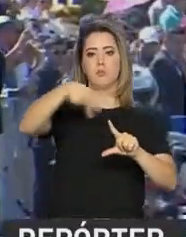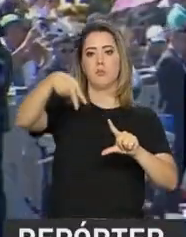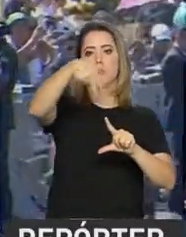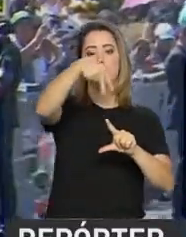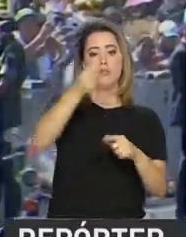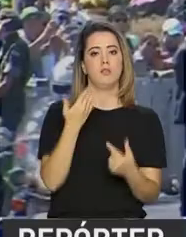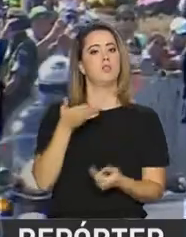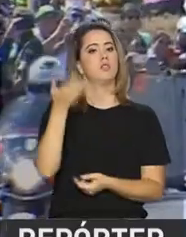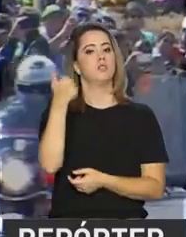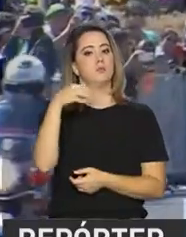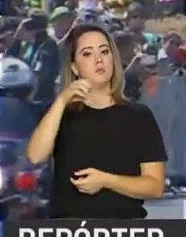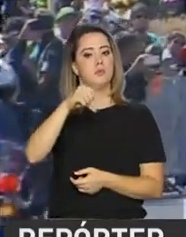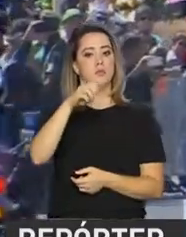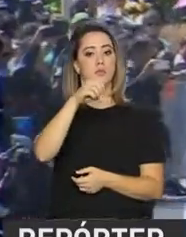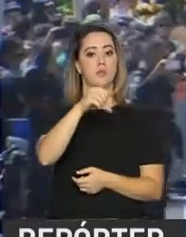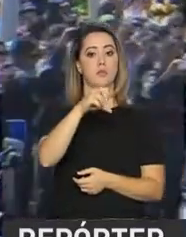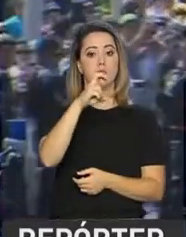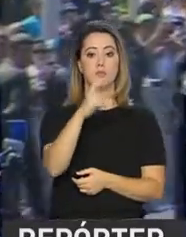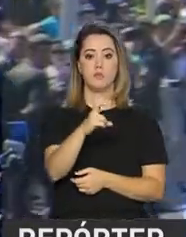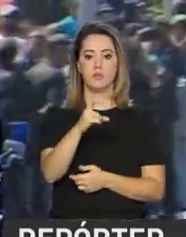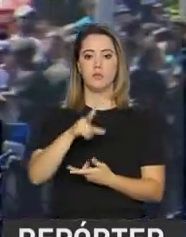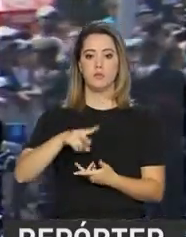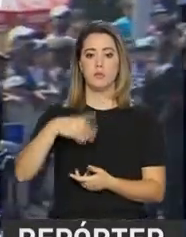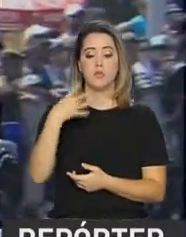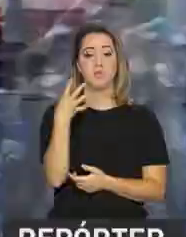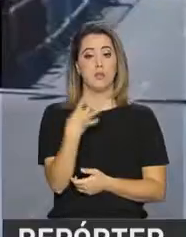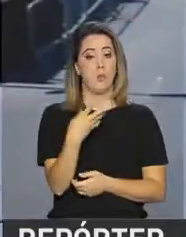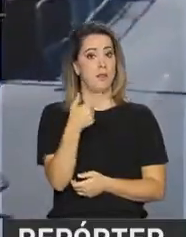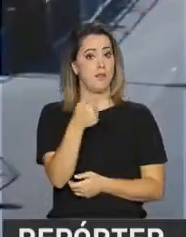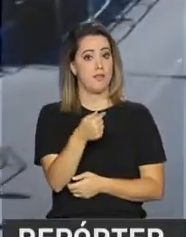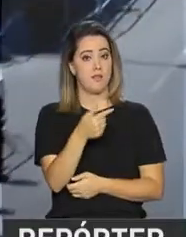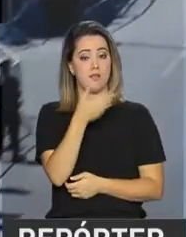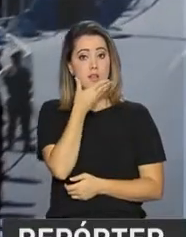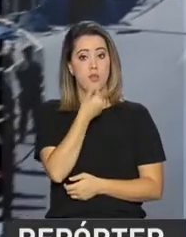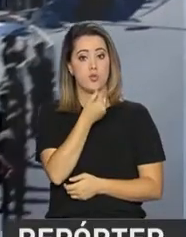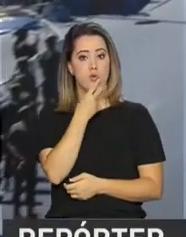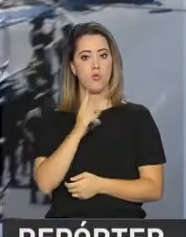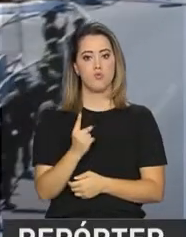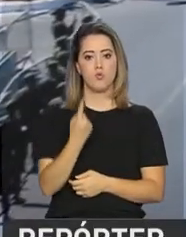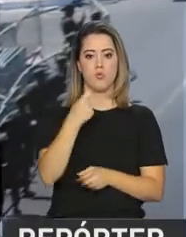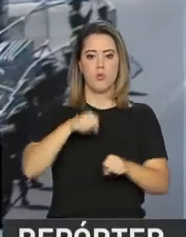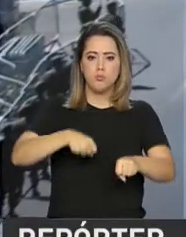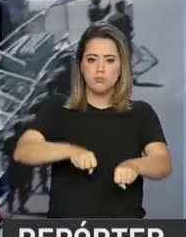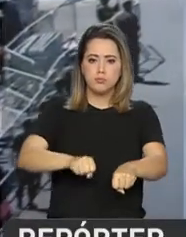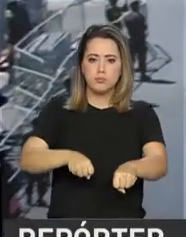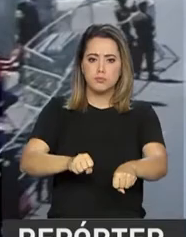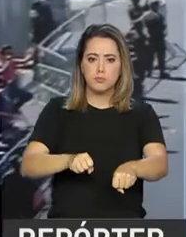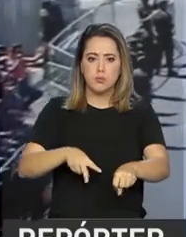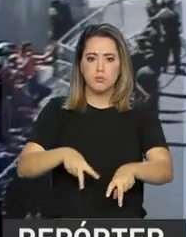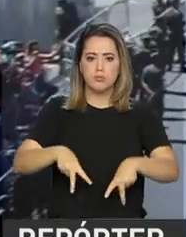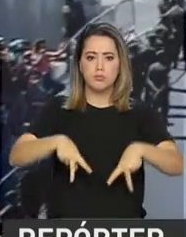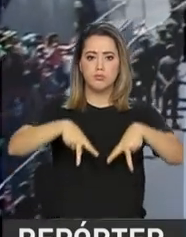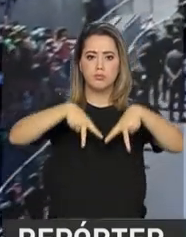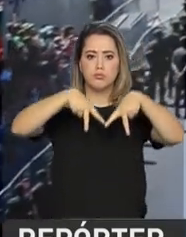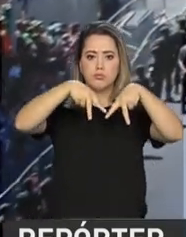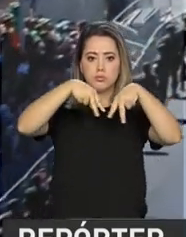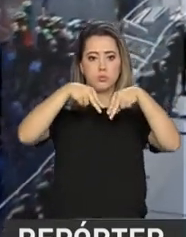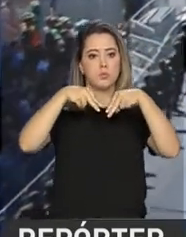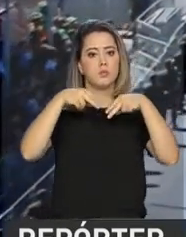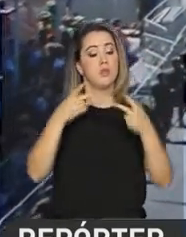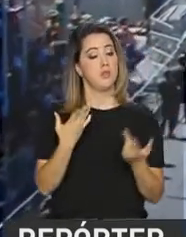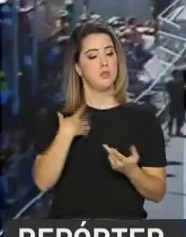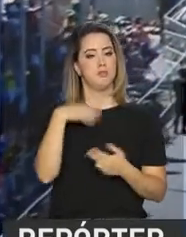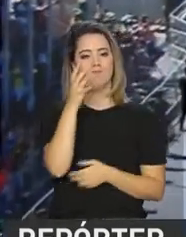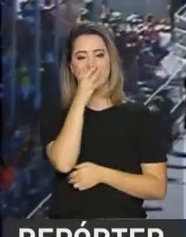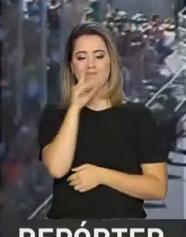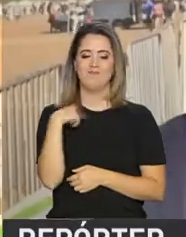1995 mantém o recorde mundial de 47 militares sobre uma única moto o que sempre desperta emoção e admiração